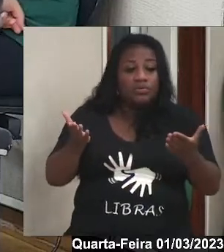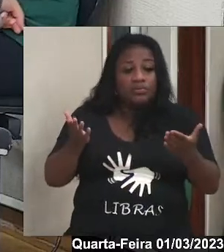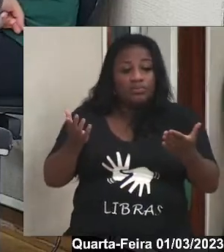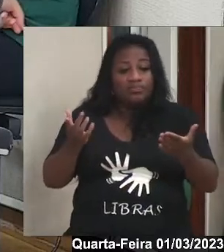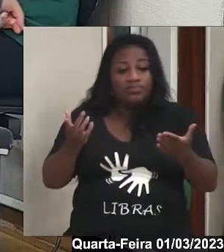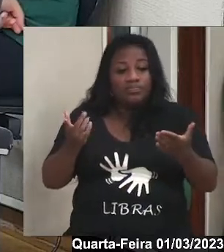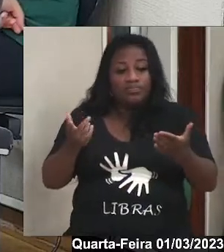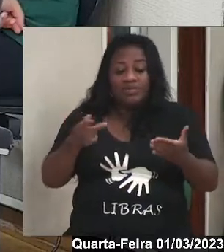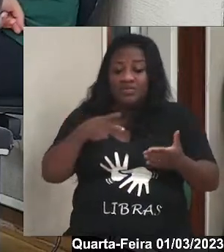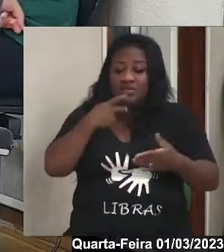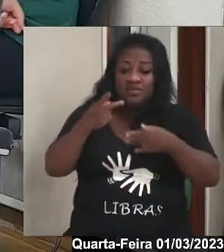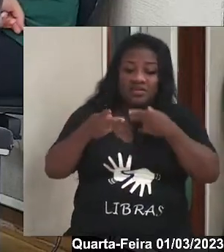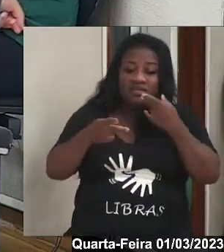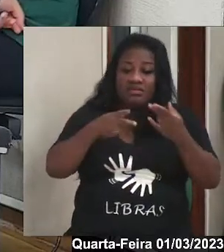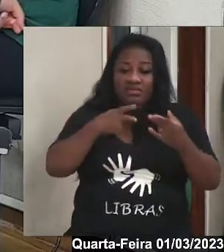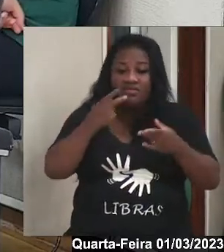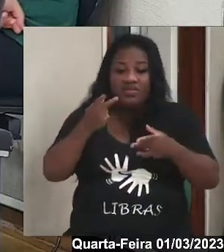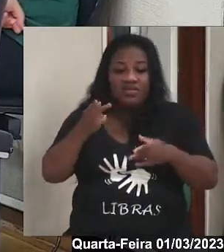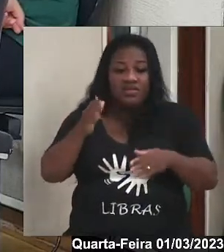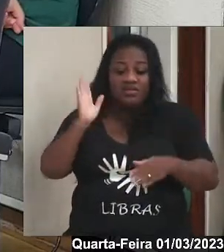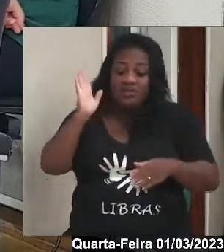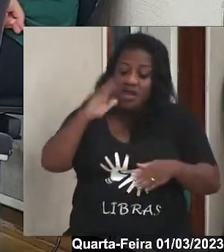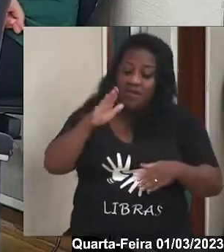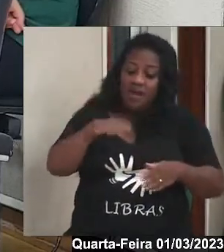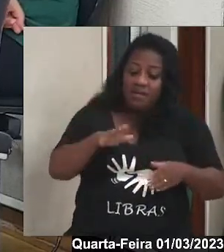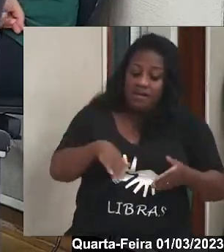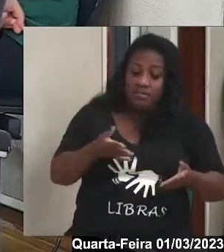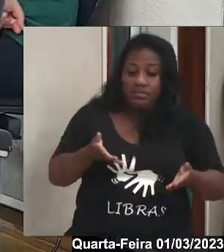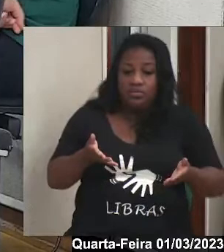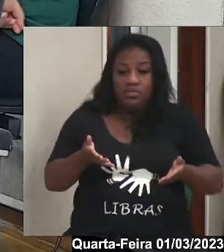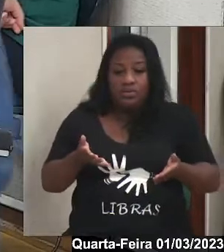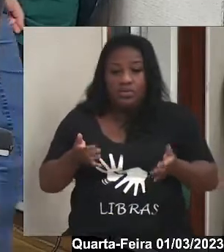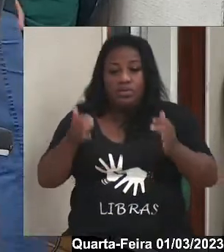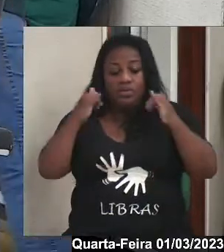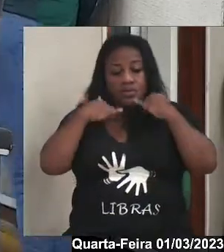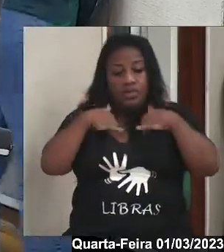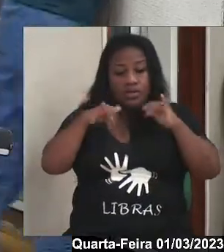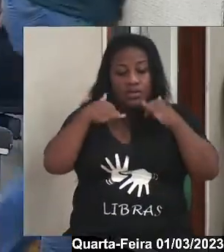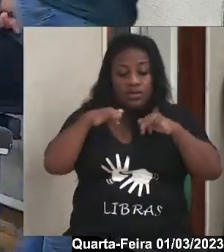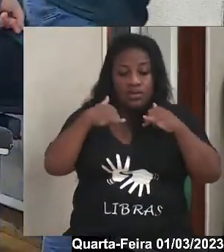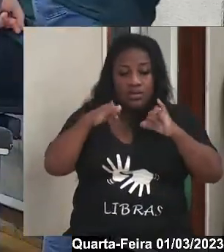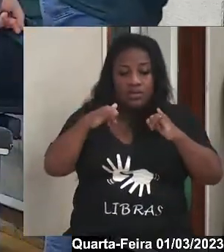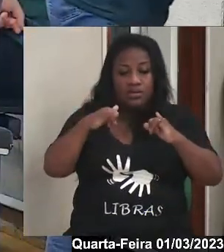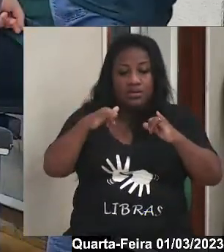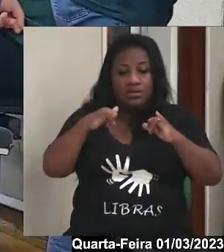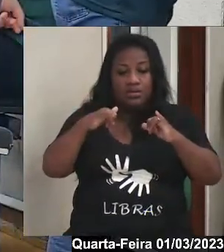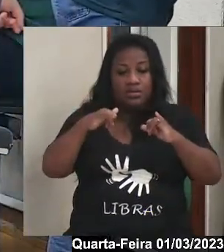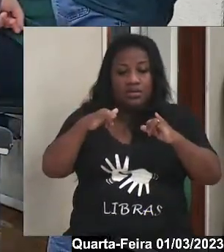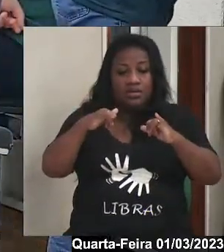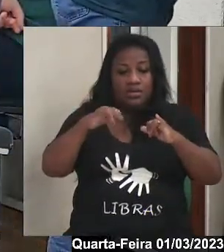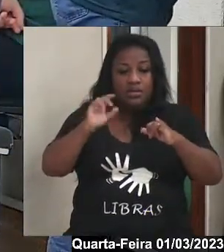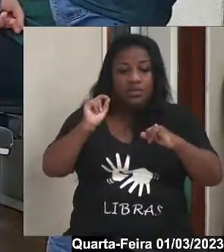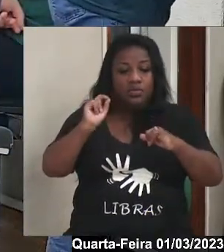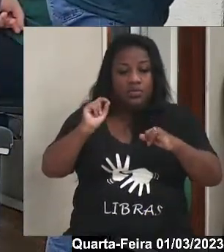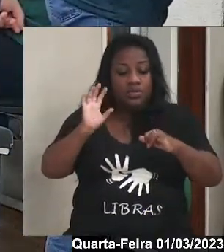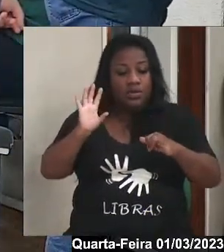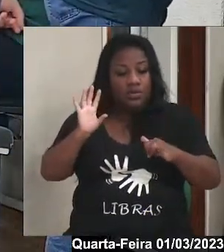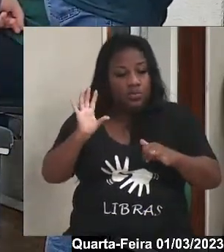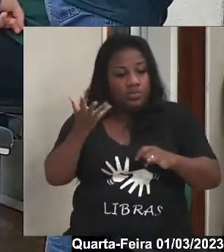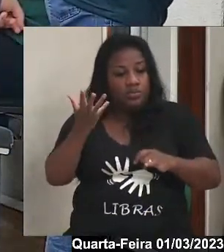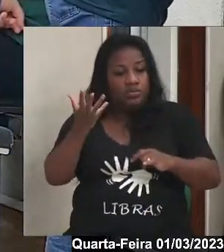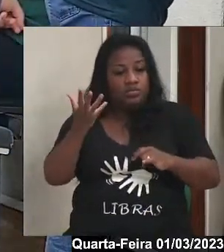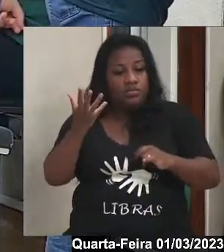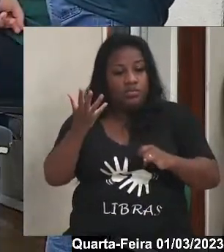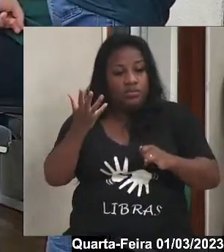um populismo barato. O que a gente deveria estar brigando aqui é para que o episódio lamentável que